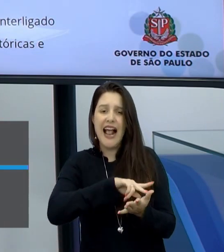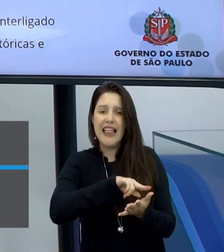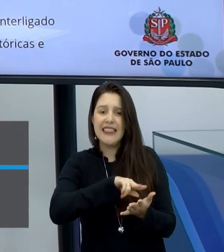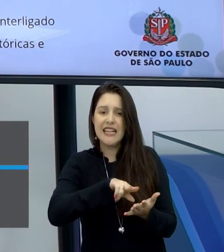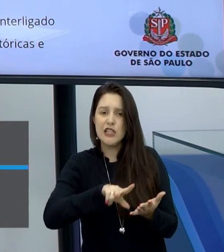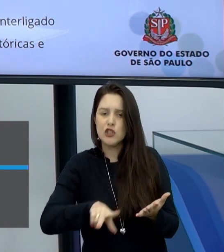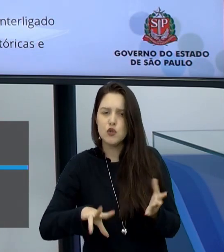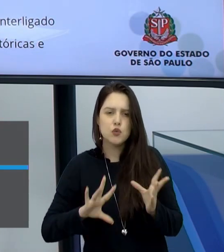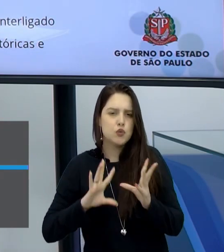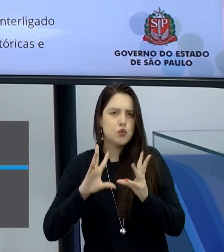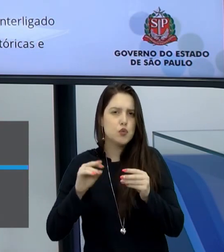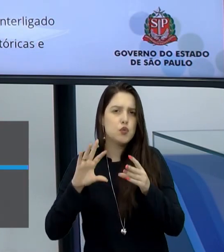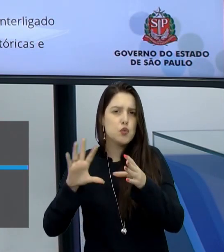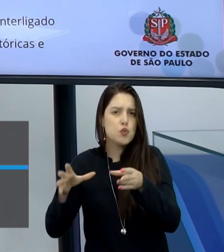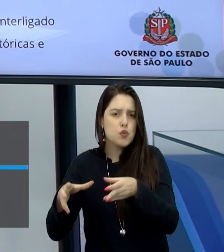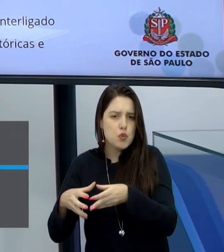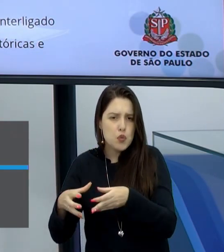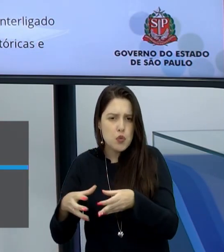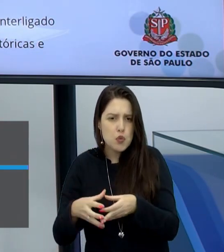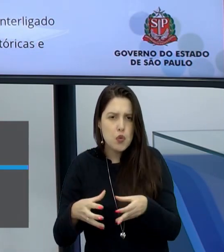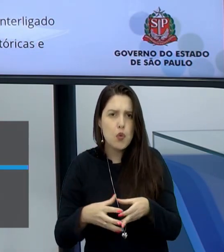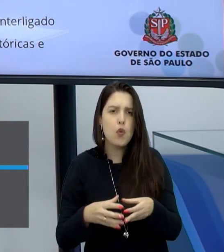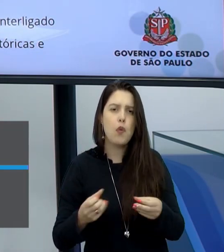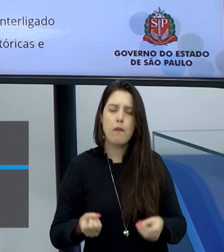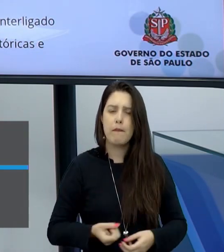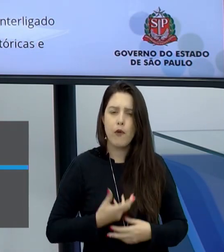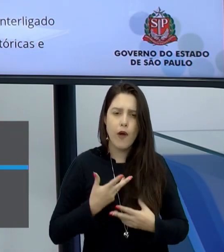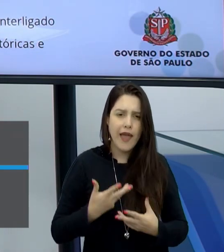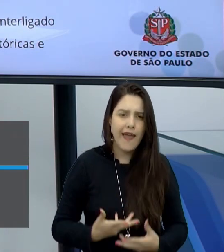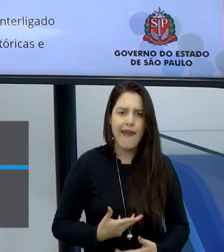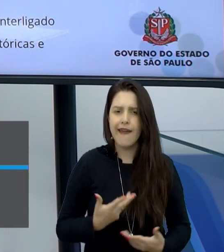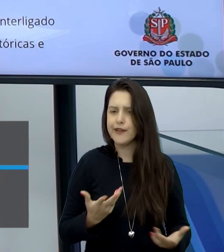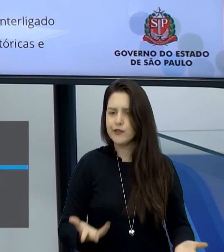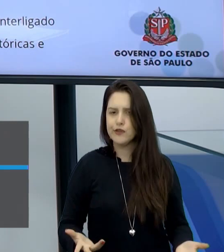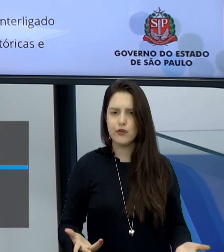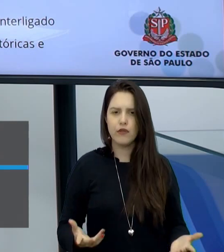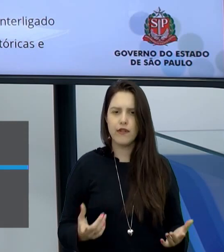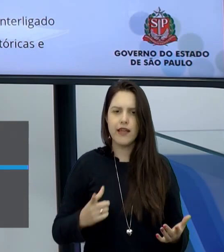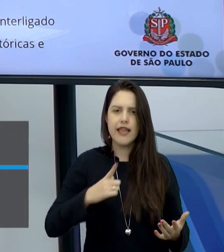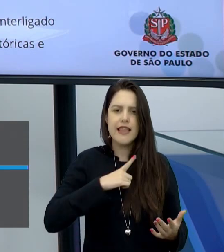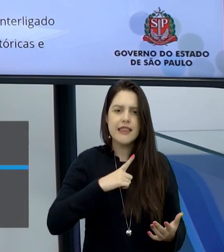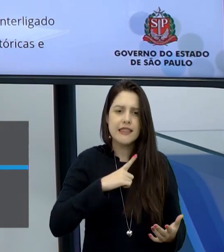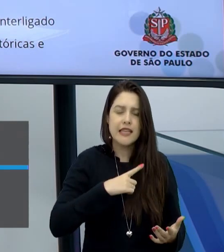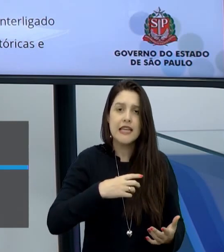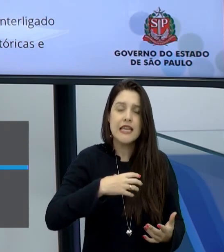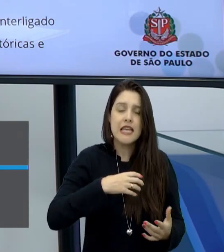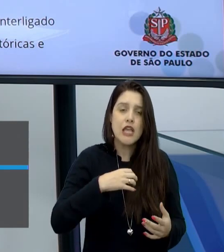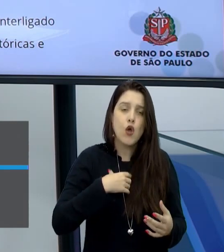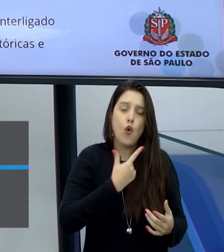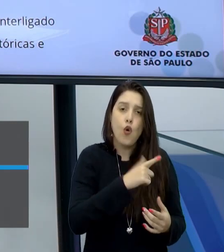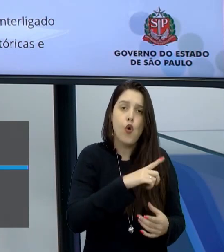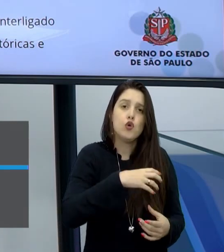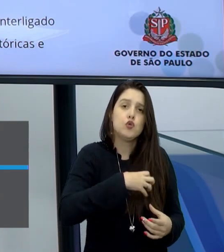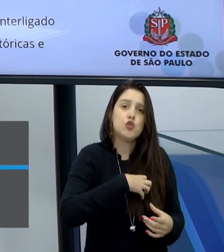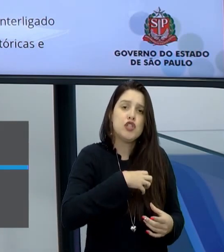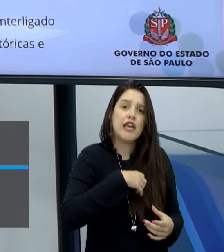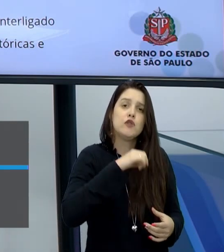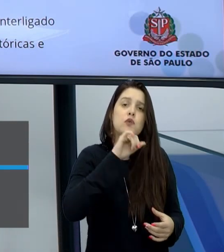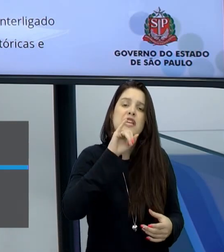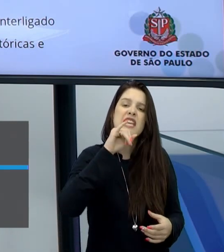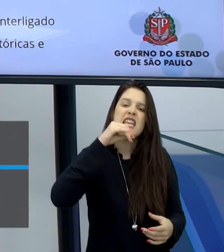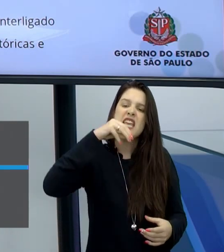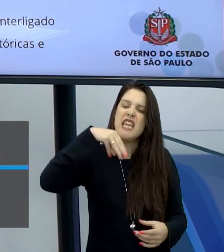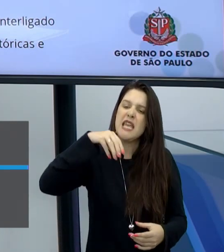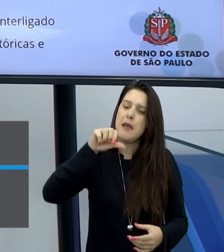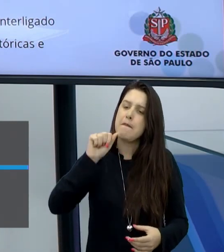de um grupo, né, dentro de um grupo étnico. E tem também uma forma imaterial de manifestar a cultura. E quais são